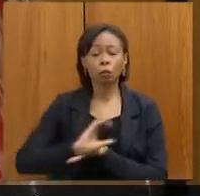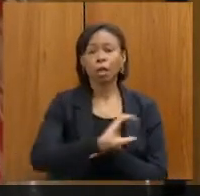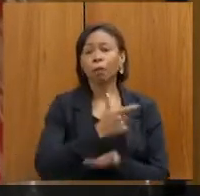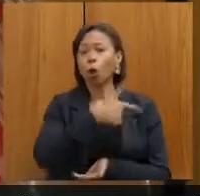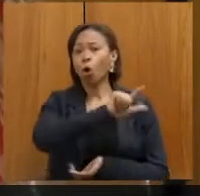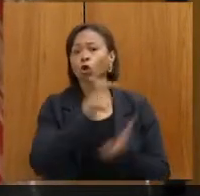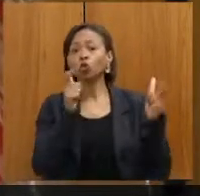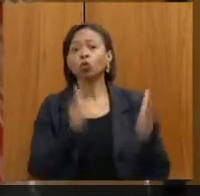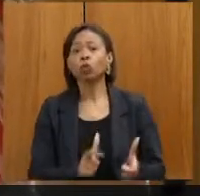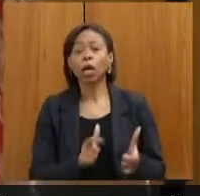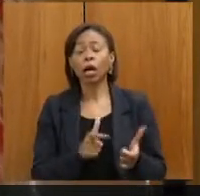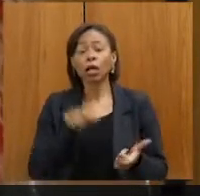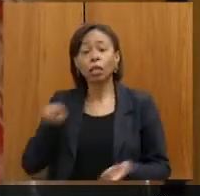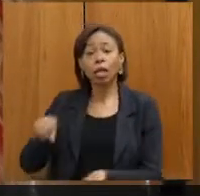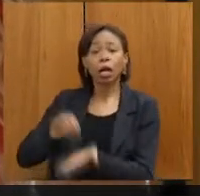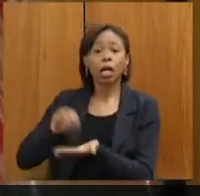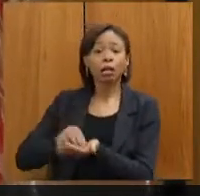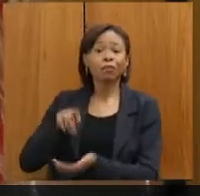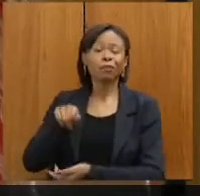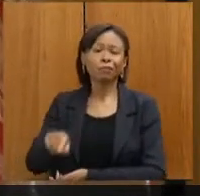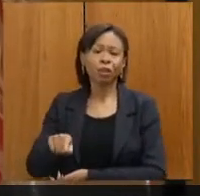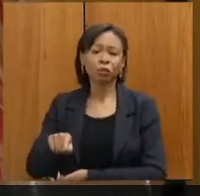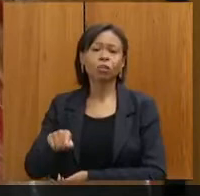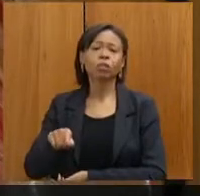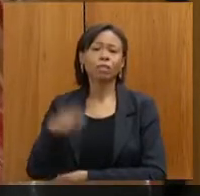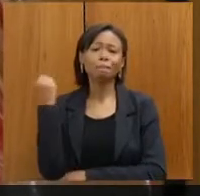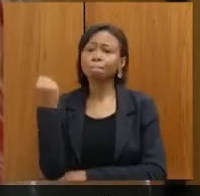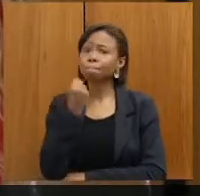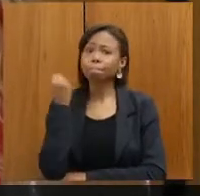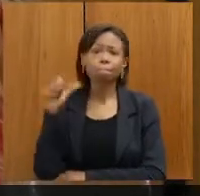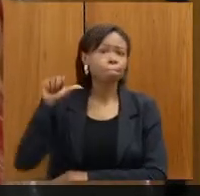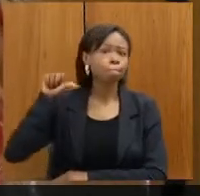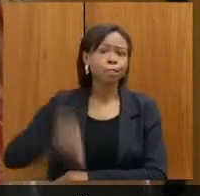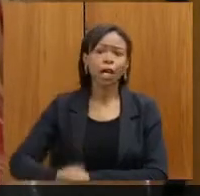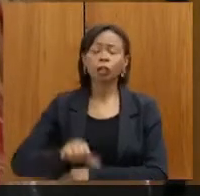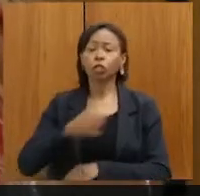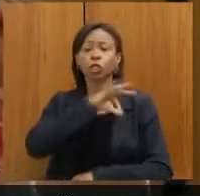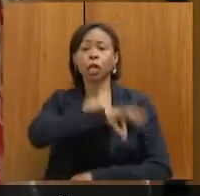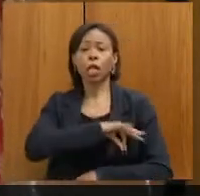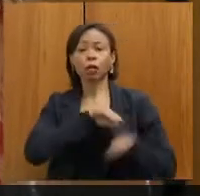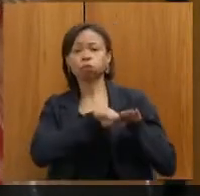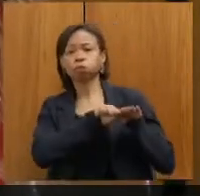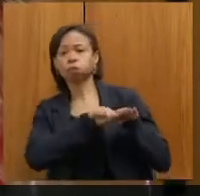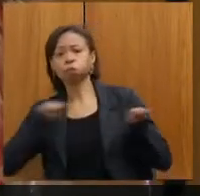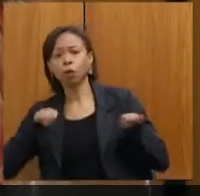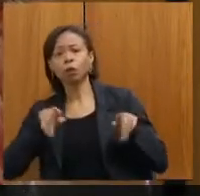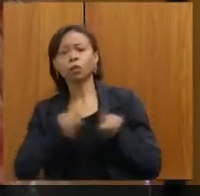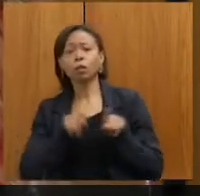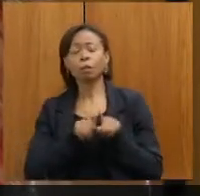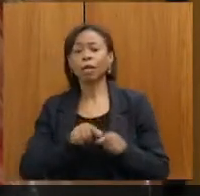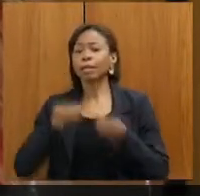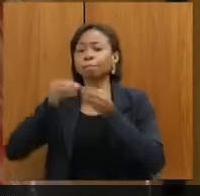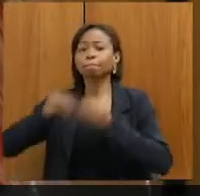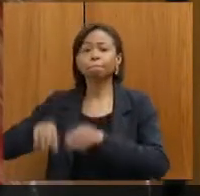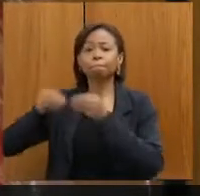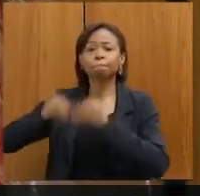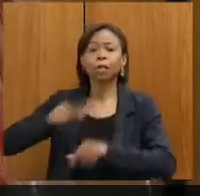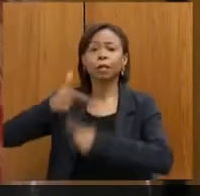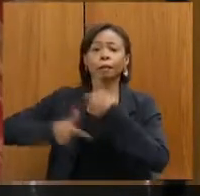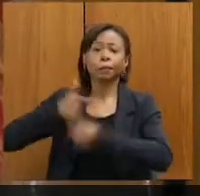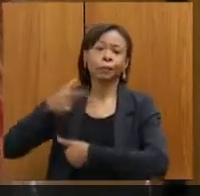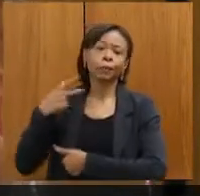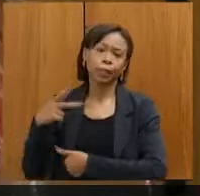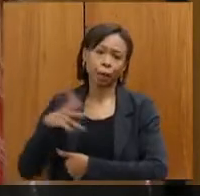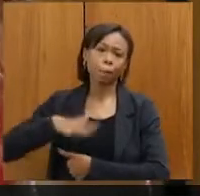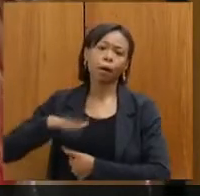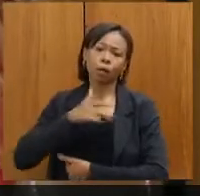categoria EA educação uma situação gravíssima tanto de congelamento de Salários como de precarização das suas condições de